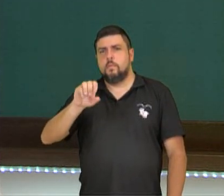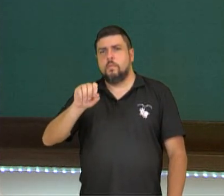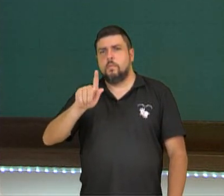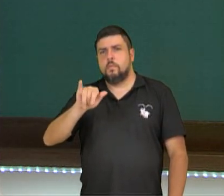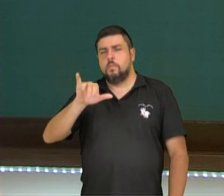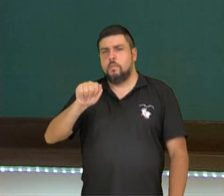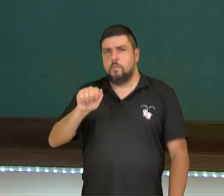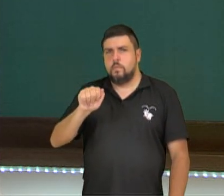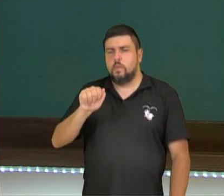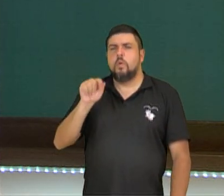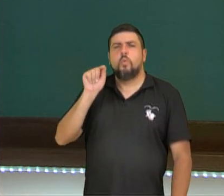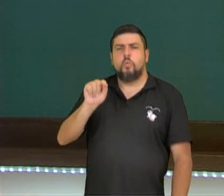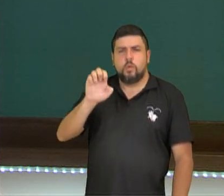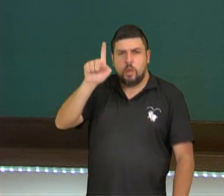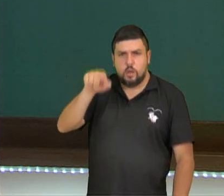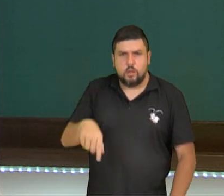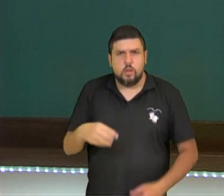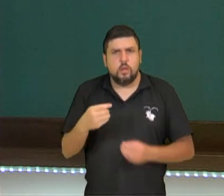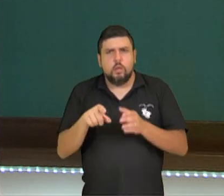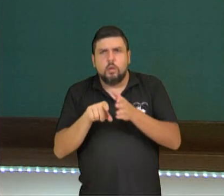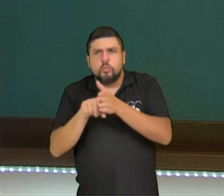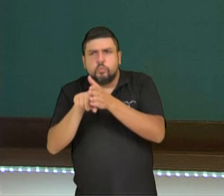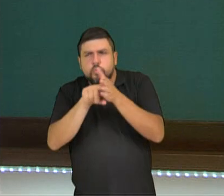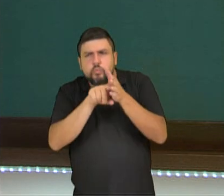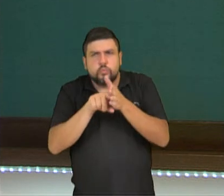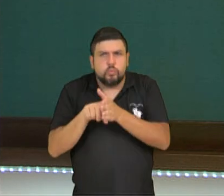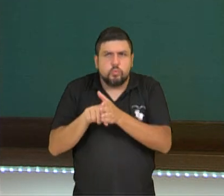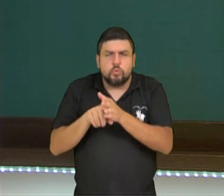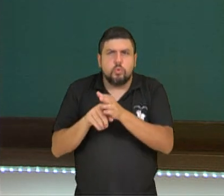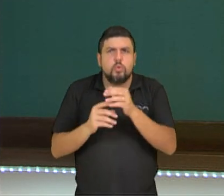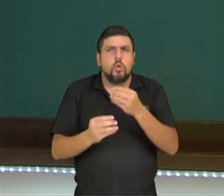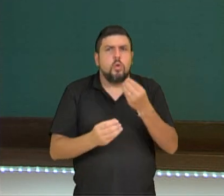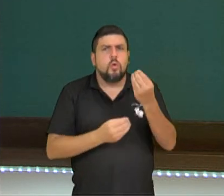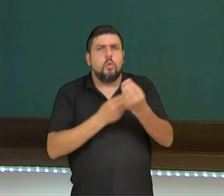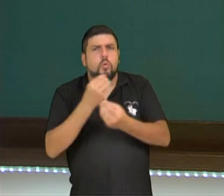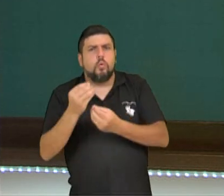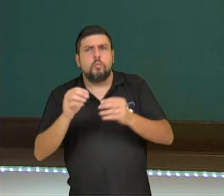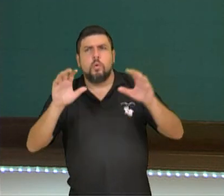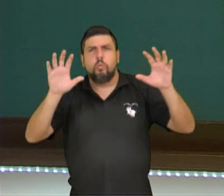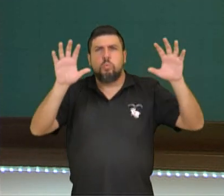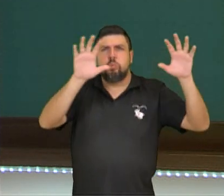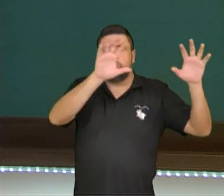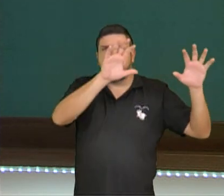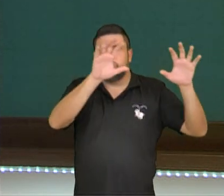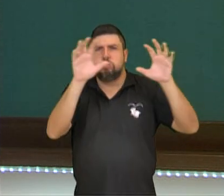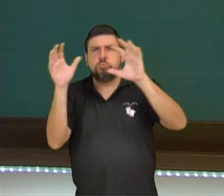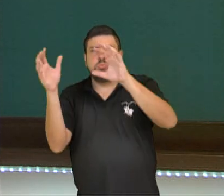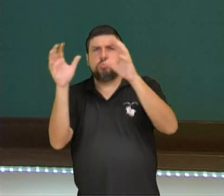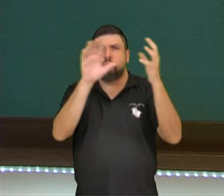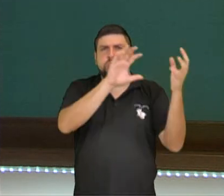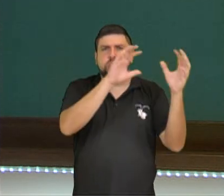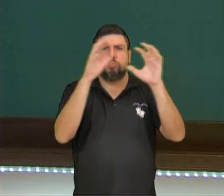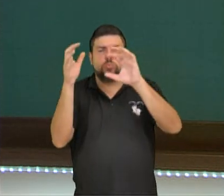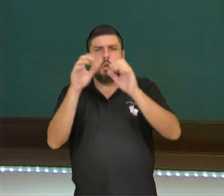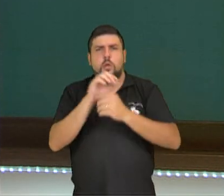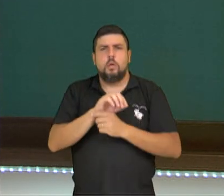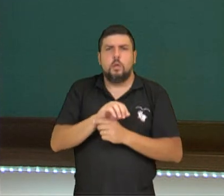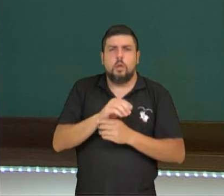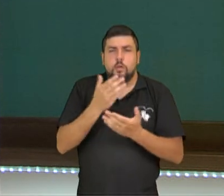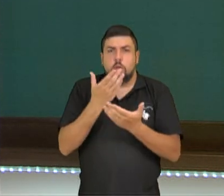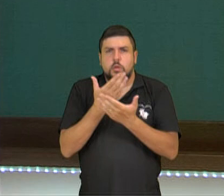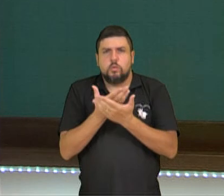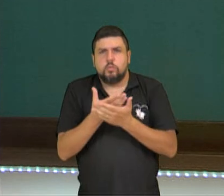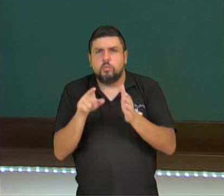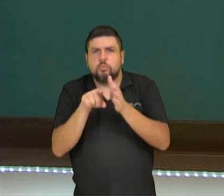e o comportamento físico da atmosfera. É a ciência que estuda o tempo atmosférico, o tempo meteorológico, porque